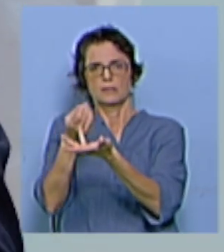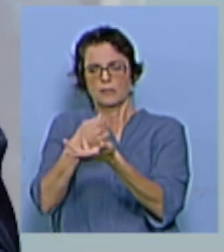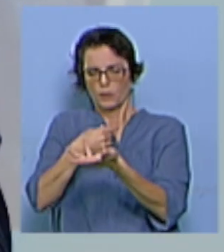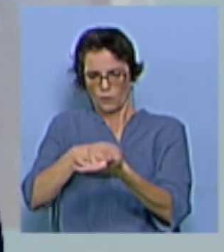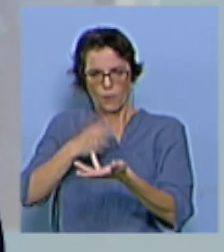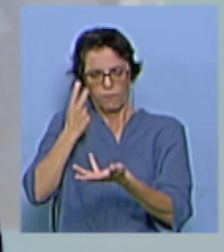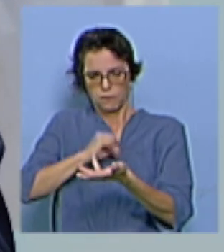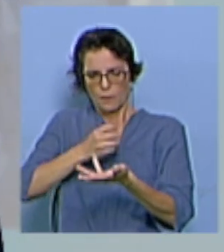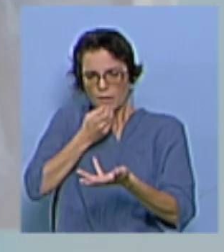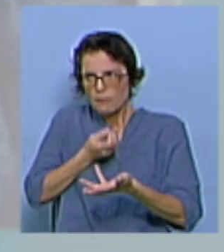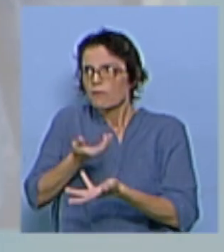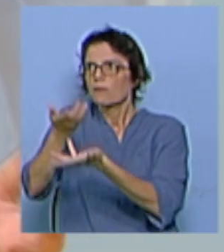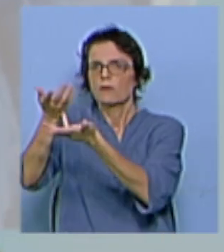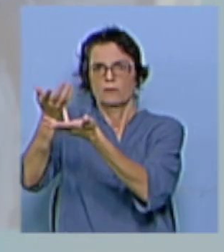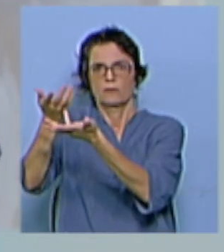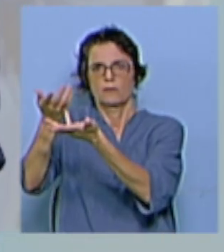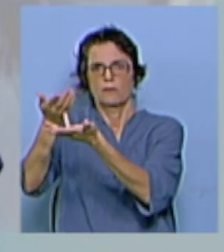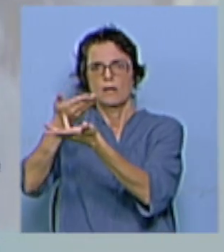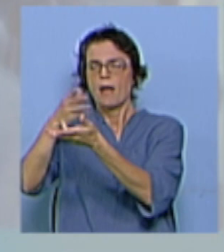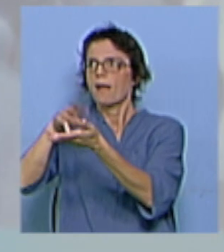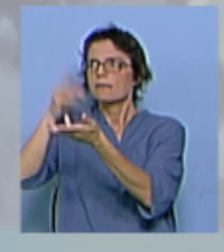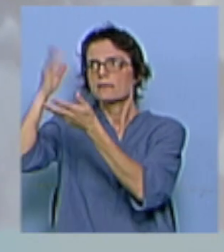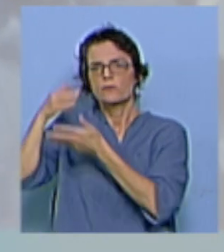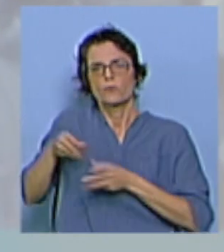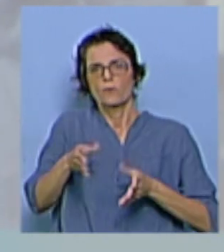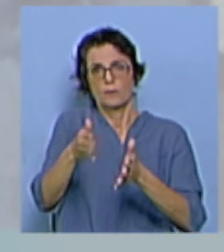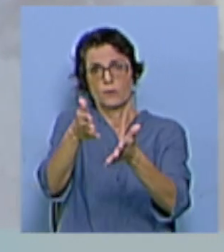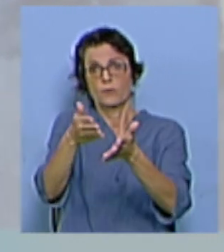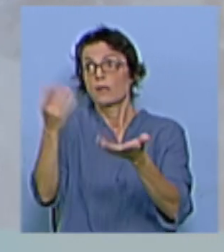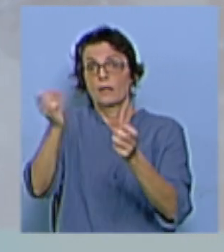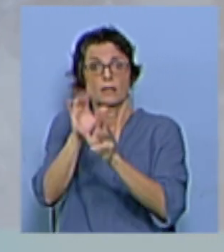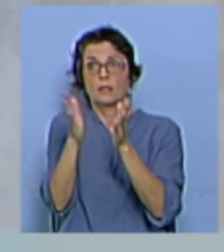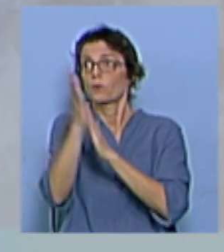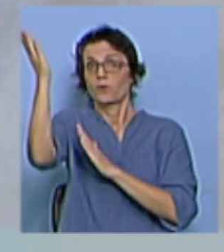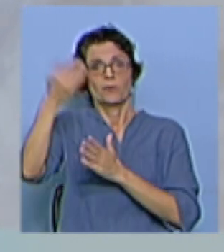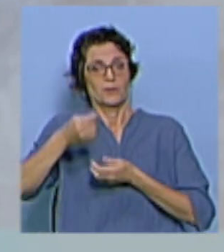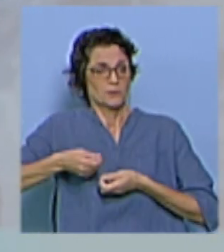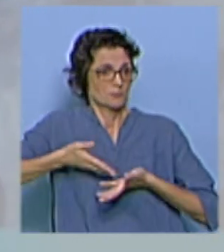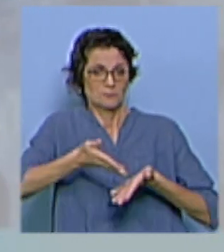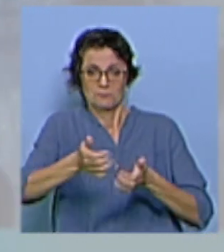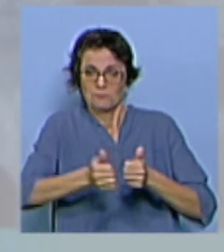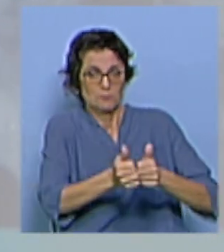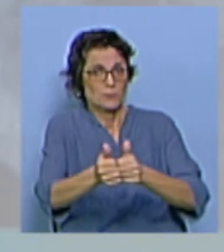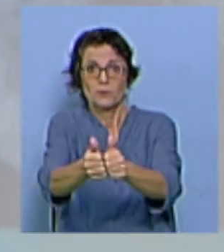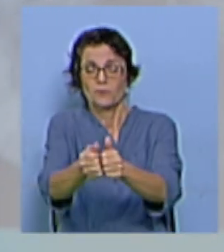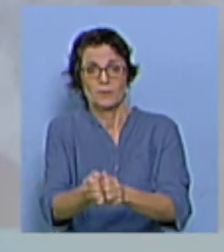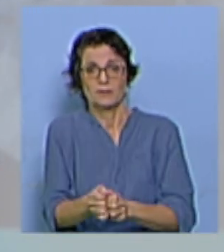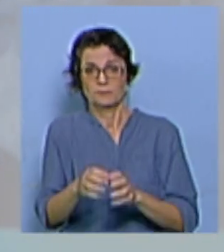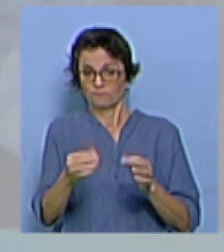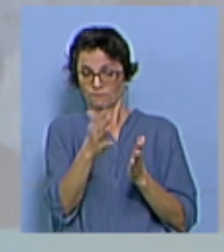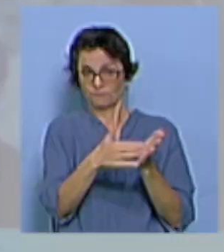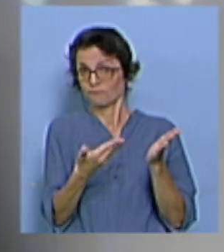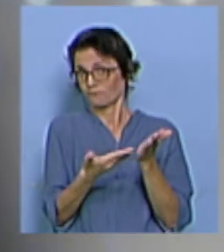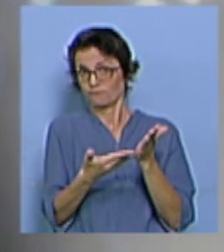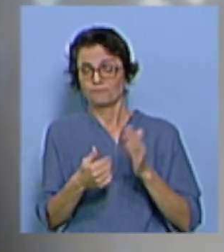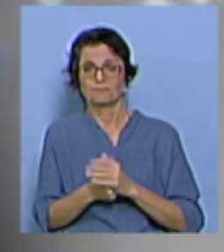estar na sua vida, conduzi-lo, obviamente que Deus depois acaba por conceder, e é isso que acontece aqui com Salomão. Portanto,